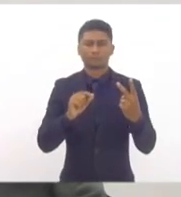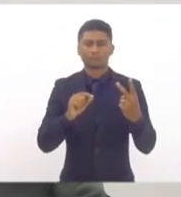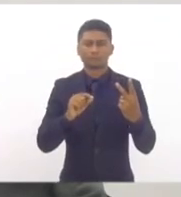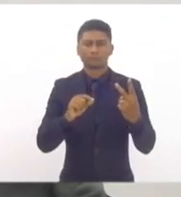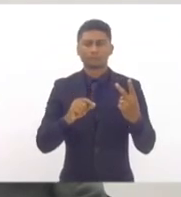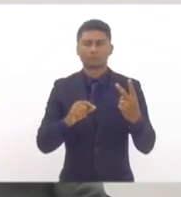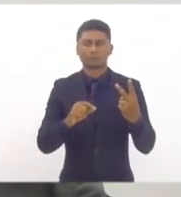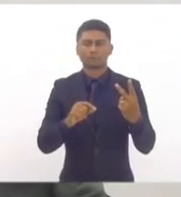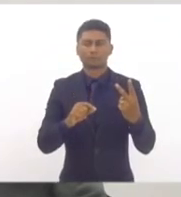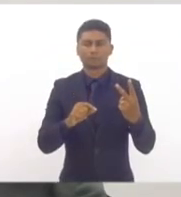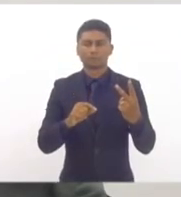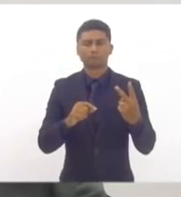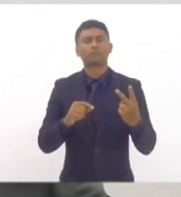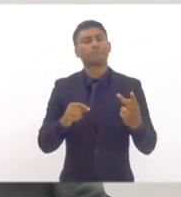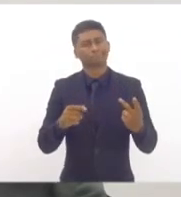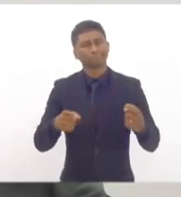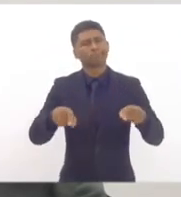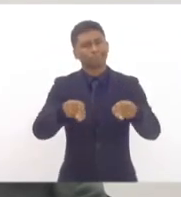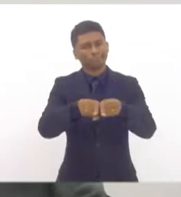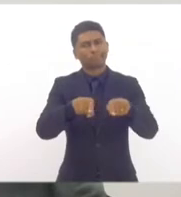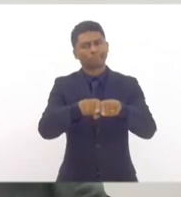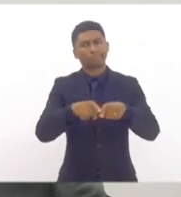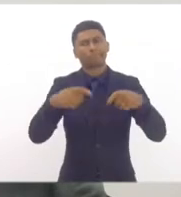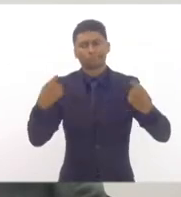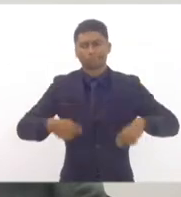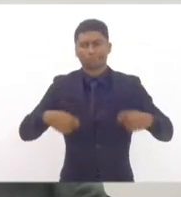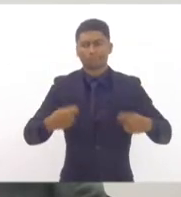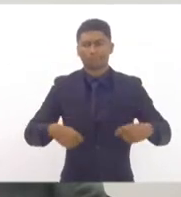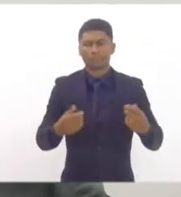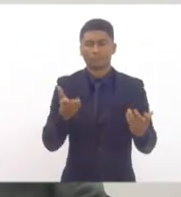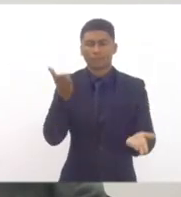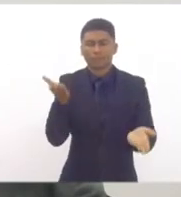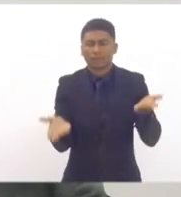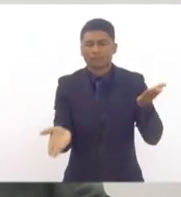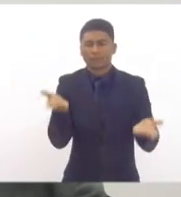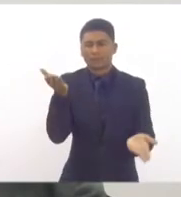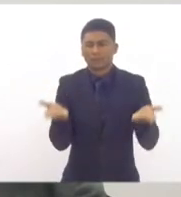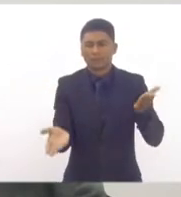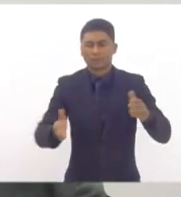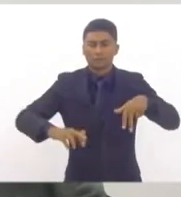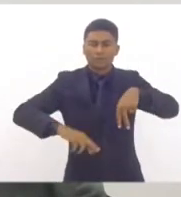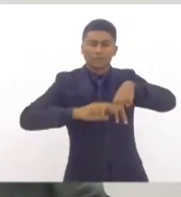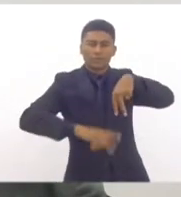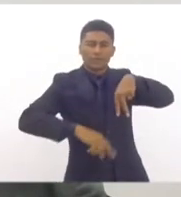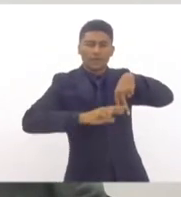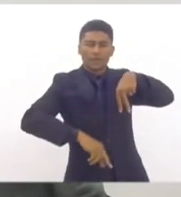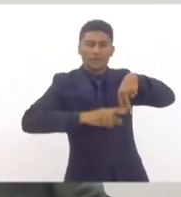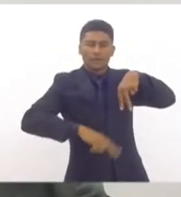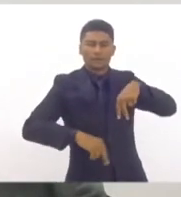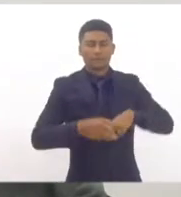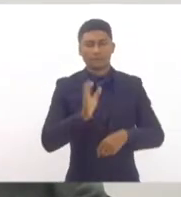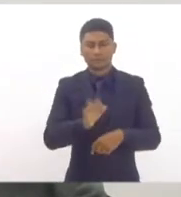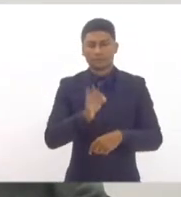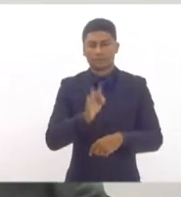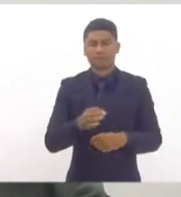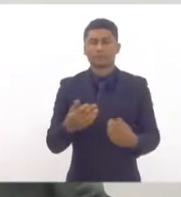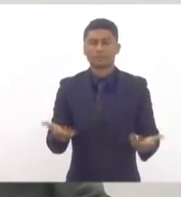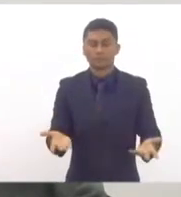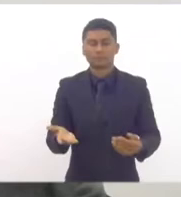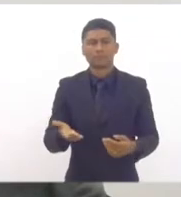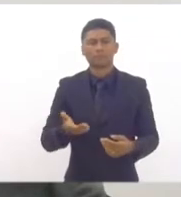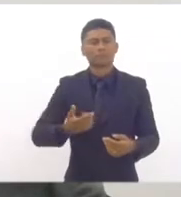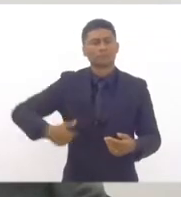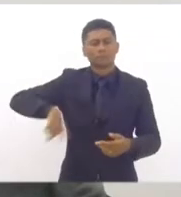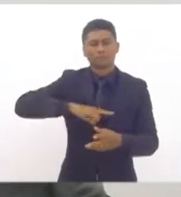indicando a necessidade de termos um equilíbrio de gênero dentro do mecanismo, estamos dando nosso